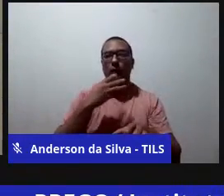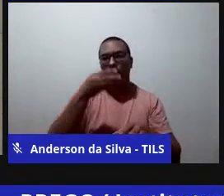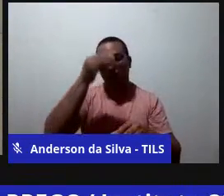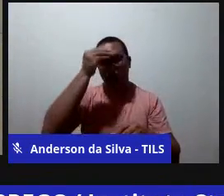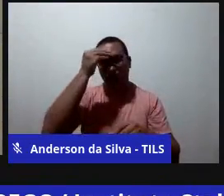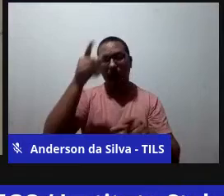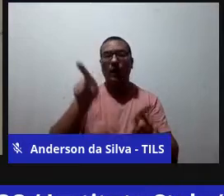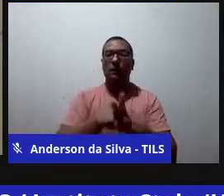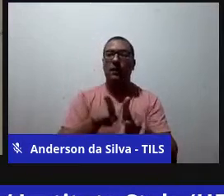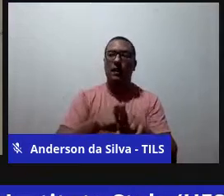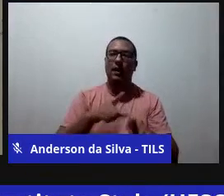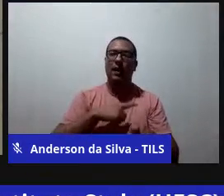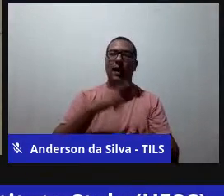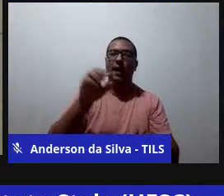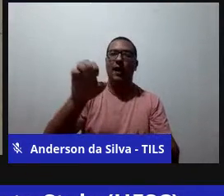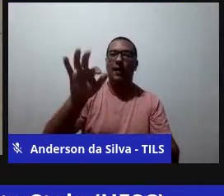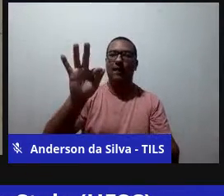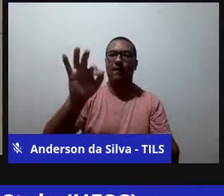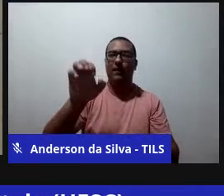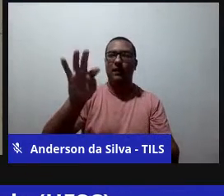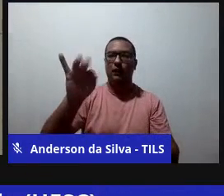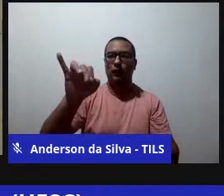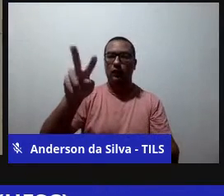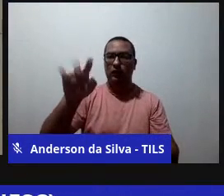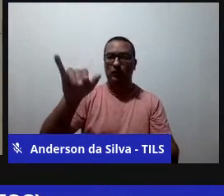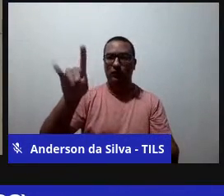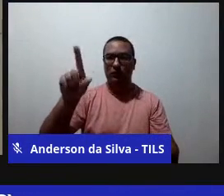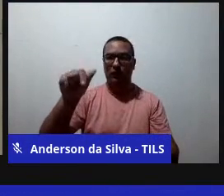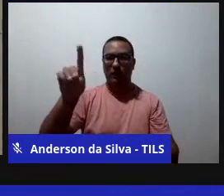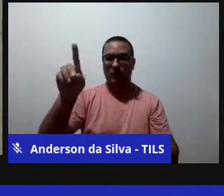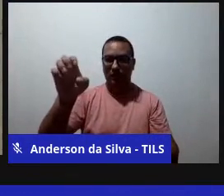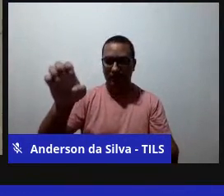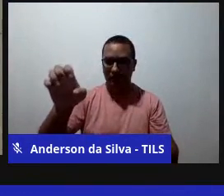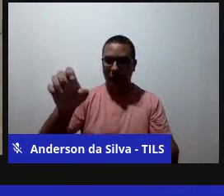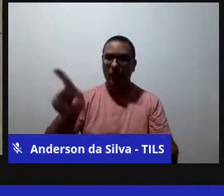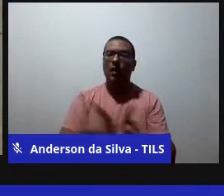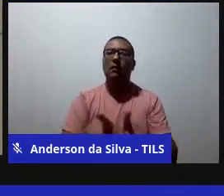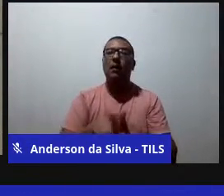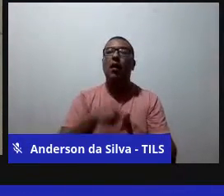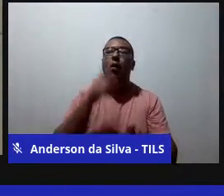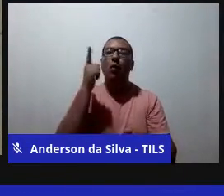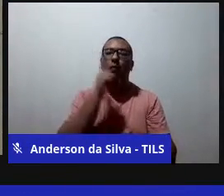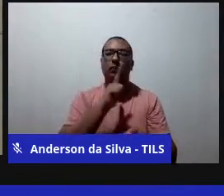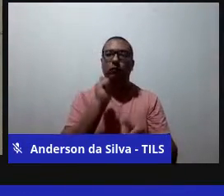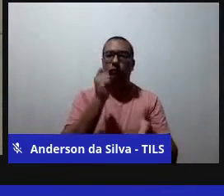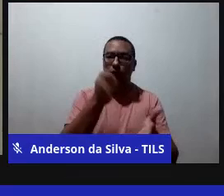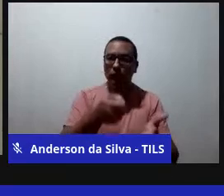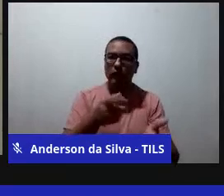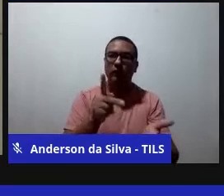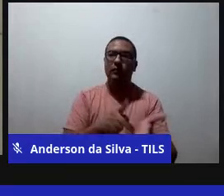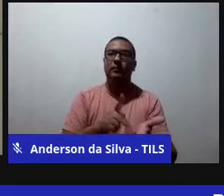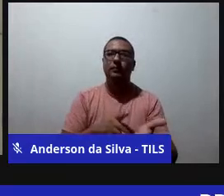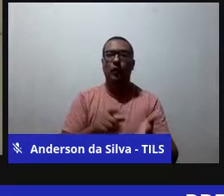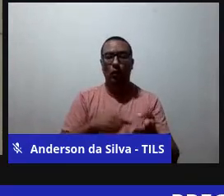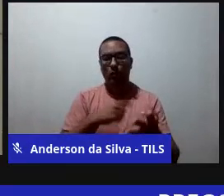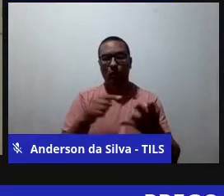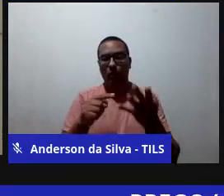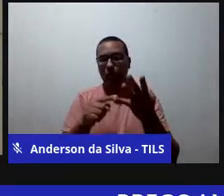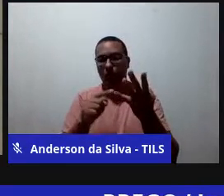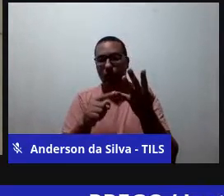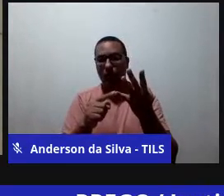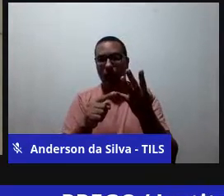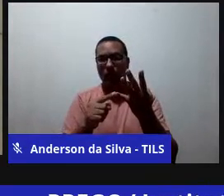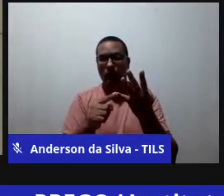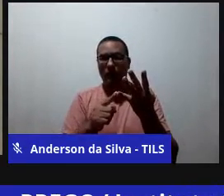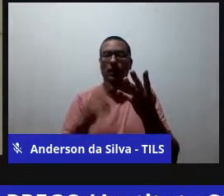para a organização ser mais efetiva, e por isso que ela busca a efetividade. E o quarto nível da